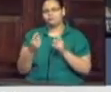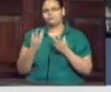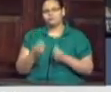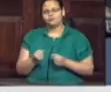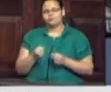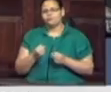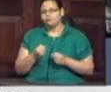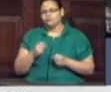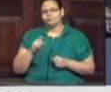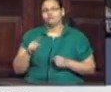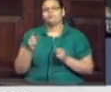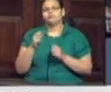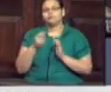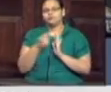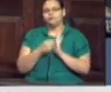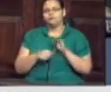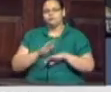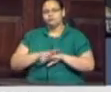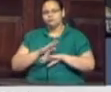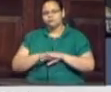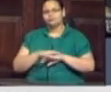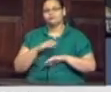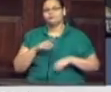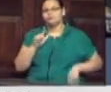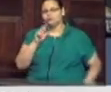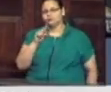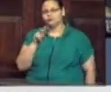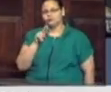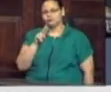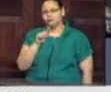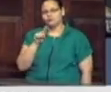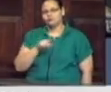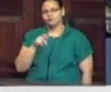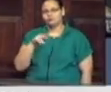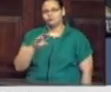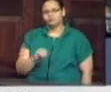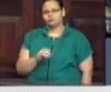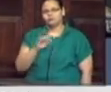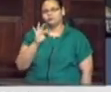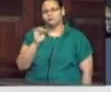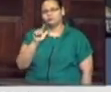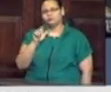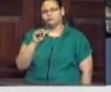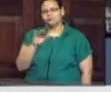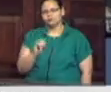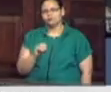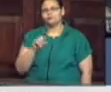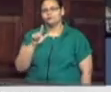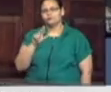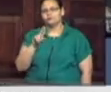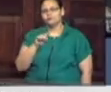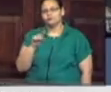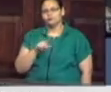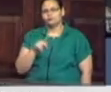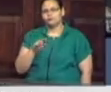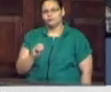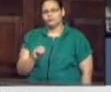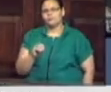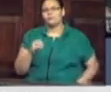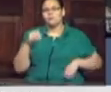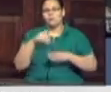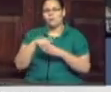Relatores deputados Luiz Paulo, Flávio Serafini, Luiz Paulo e Luiz Paulo.